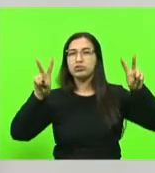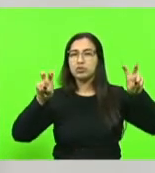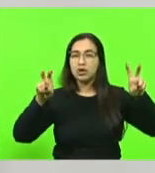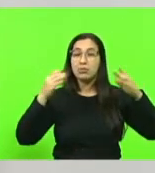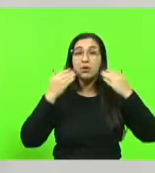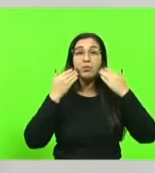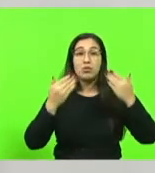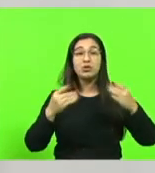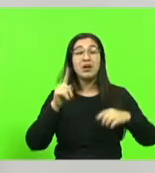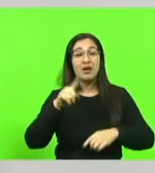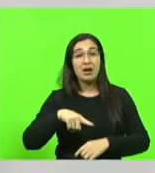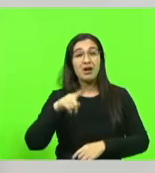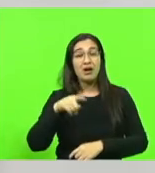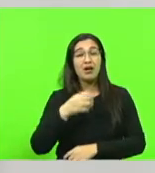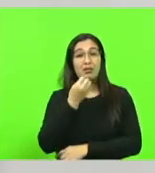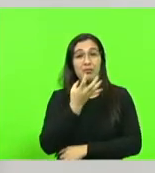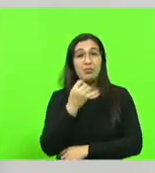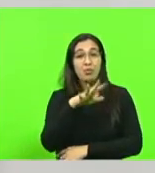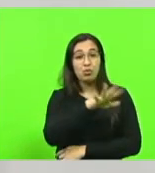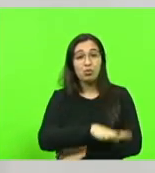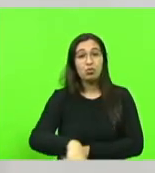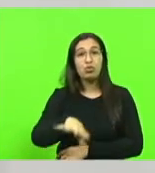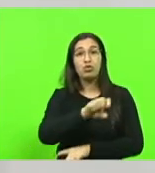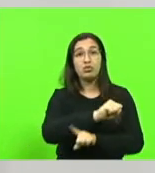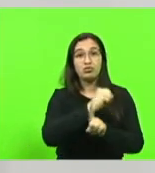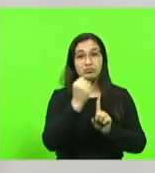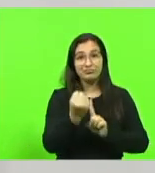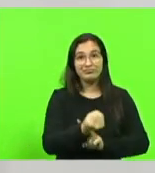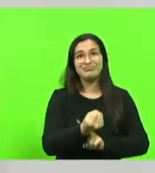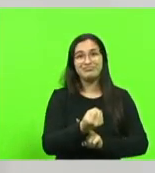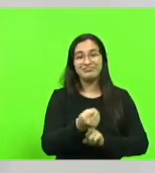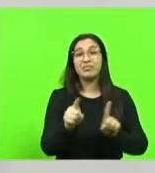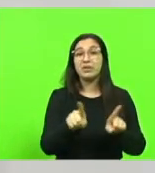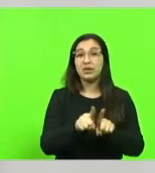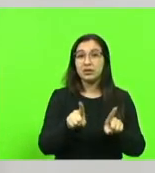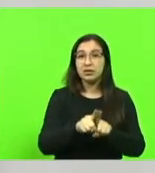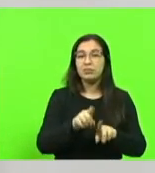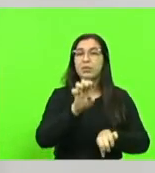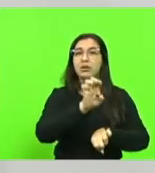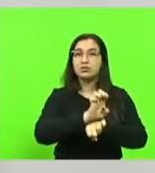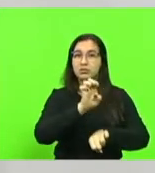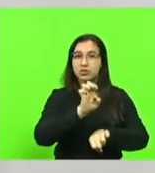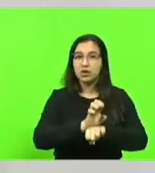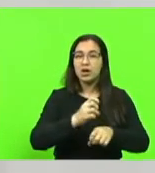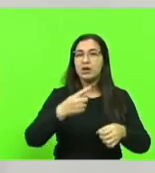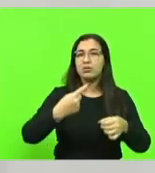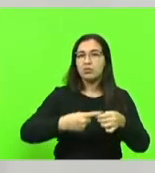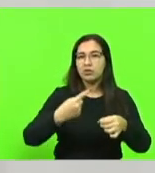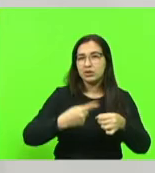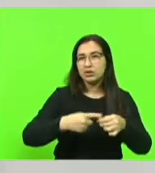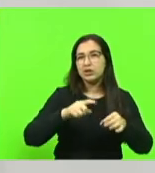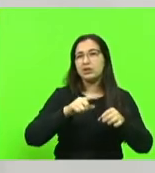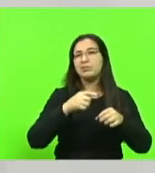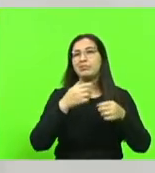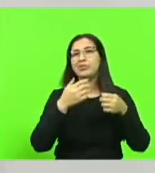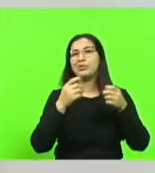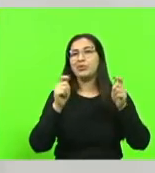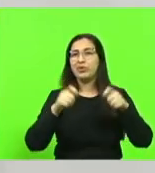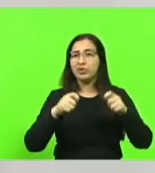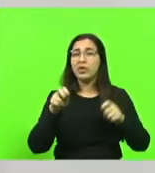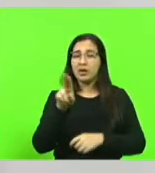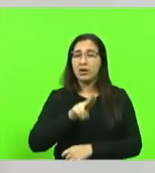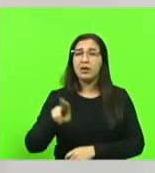bom para a sociedade, que é bom para o Estado, para os municípios, que dá para